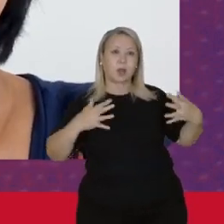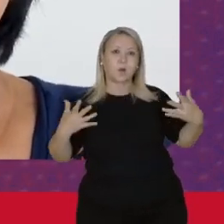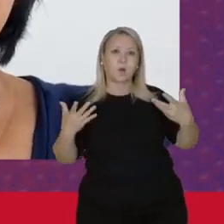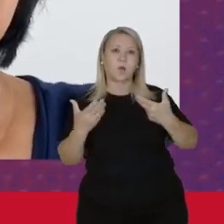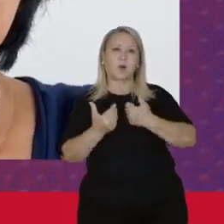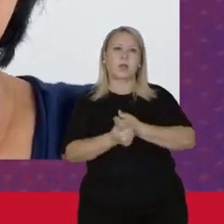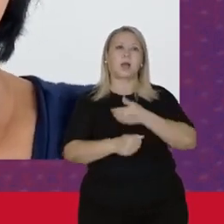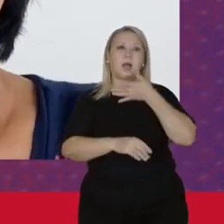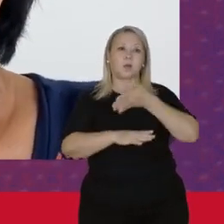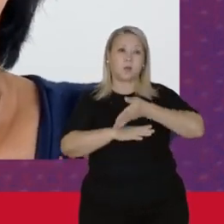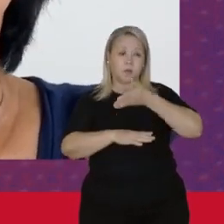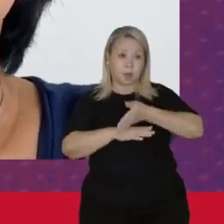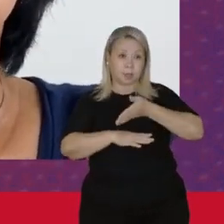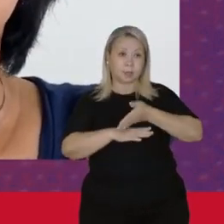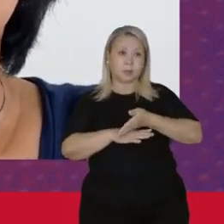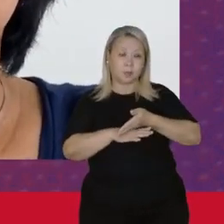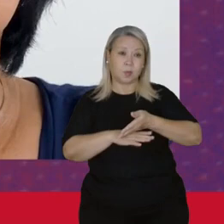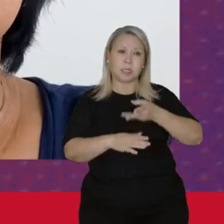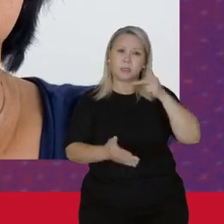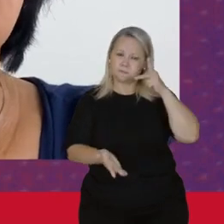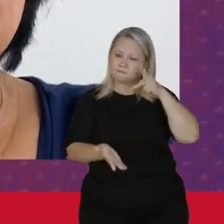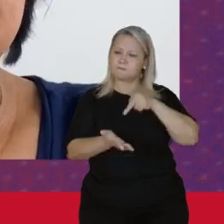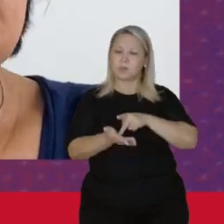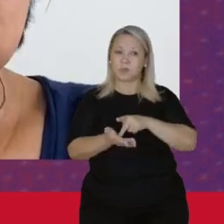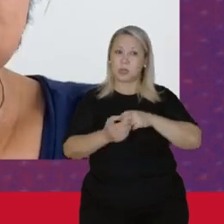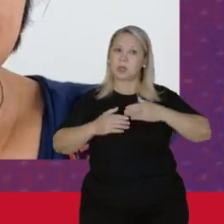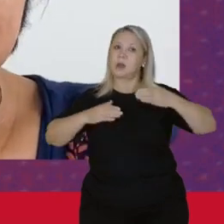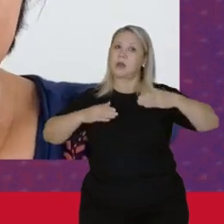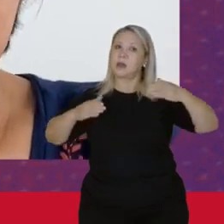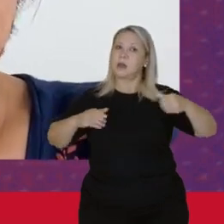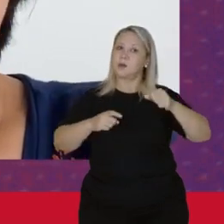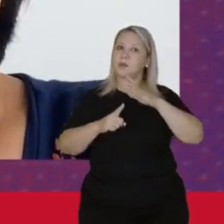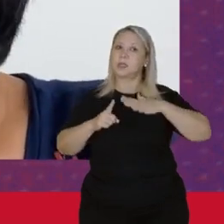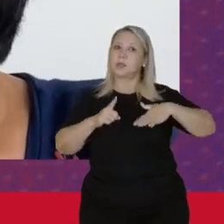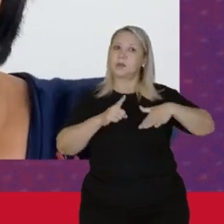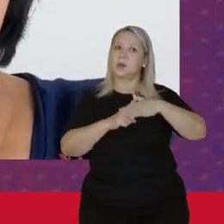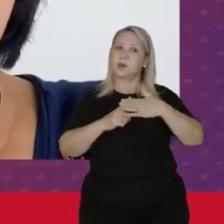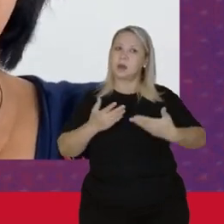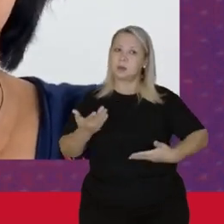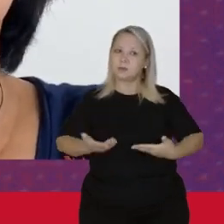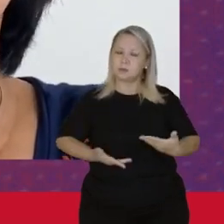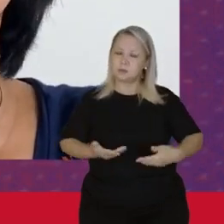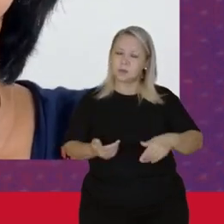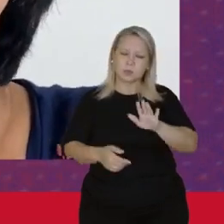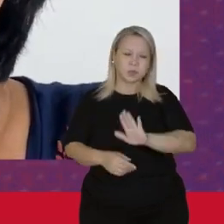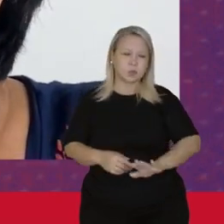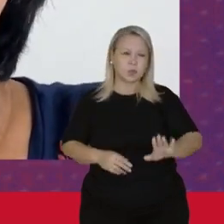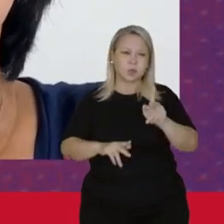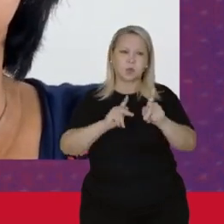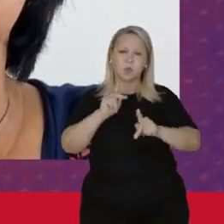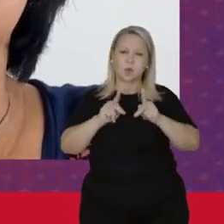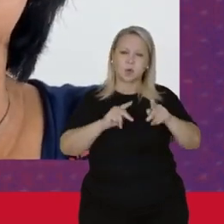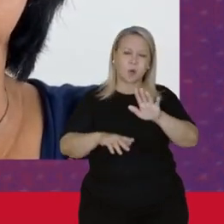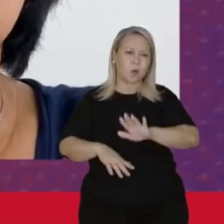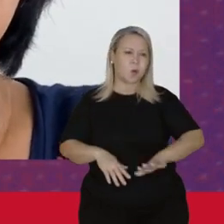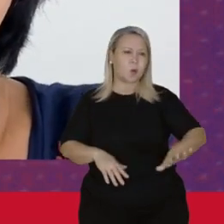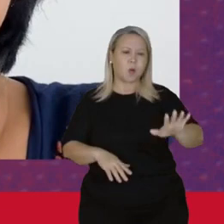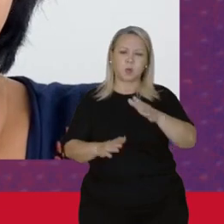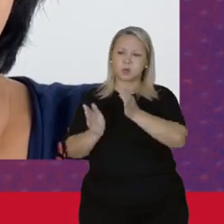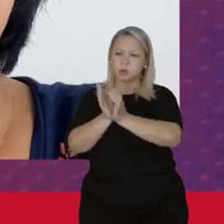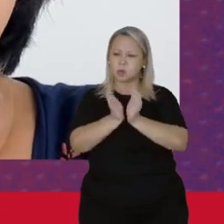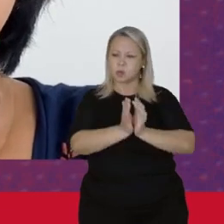com participação efetiva e ampla da sociedade civil, de todos os segmentos,